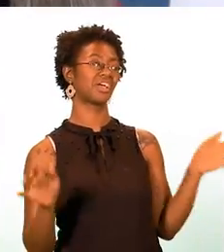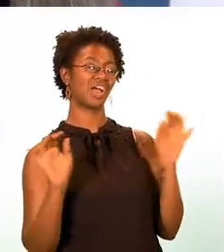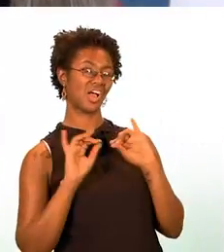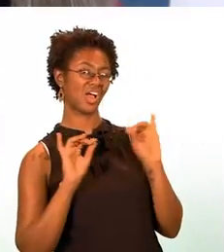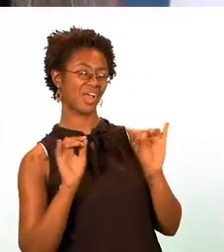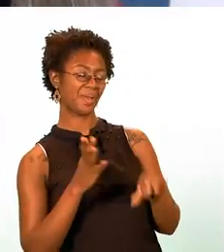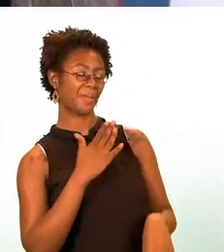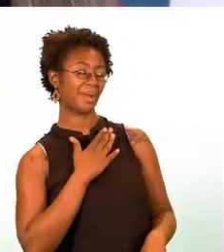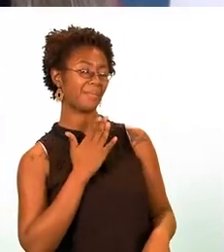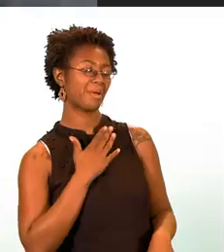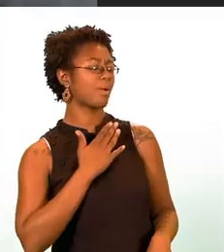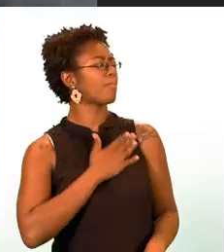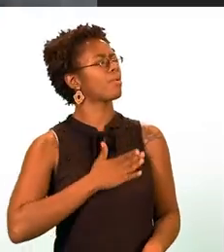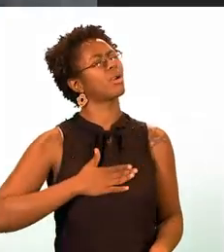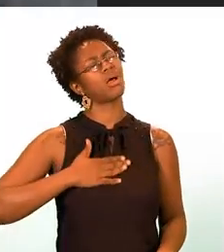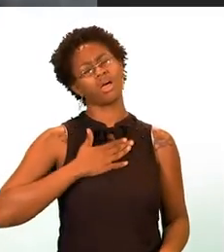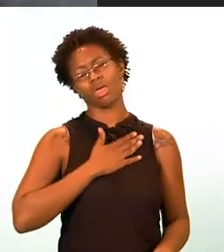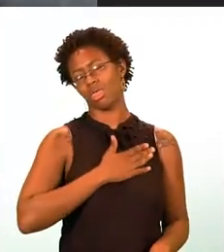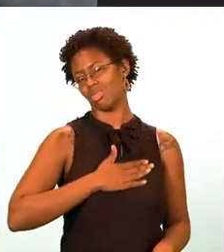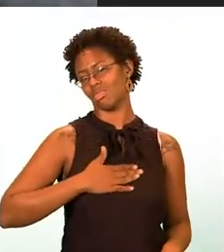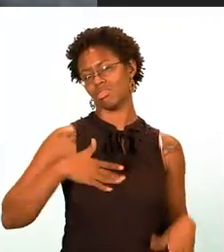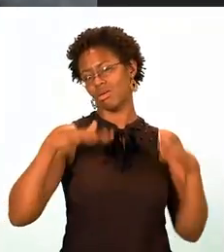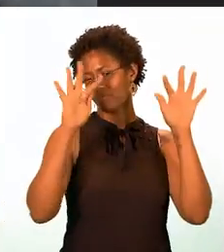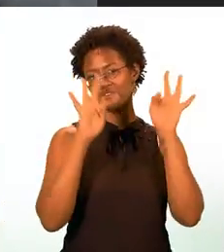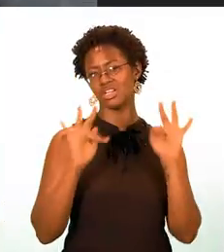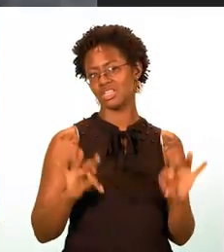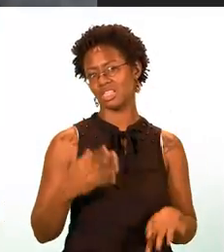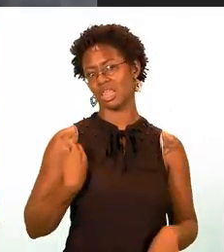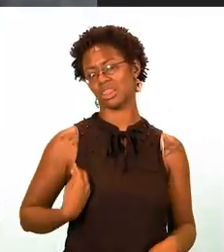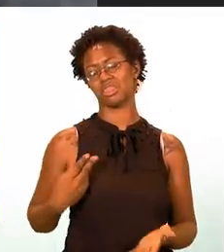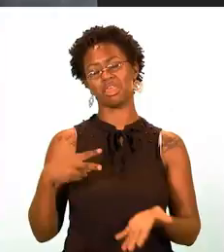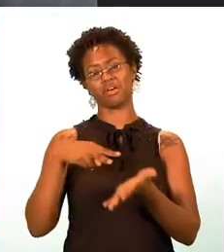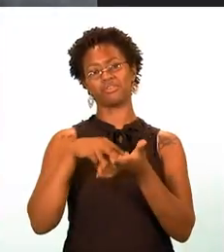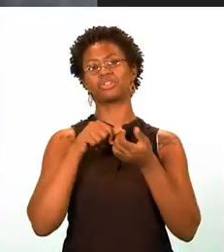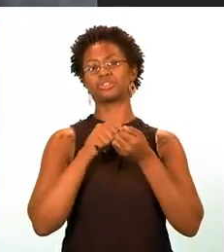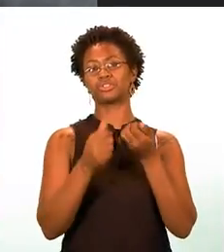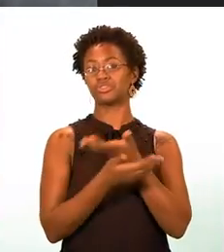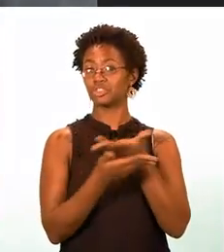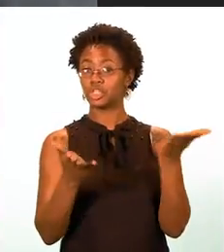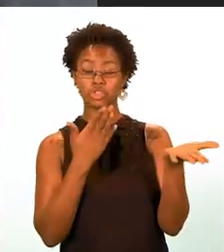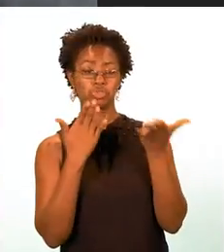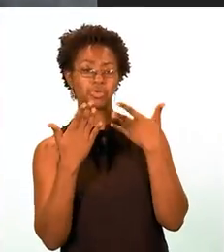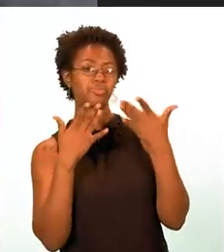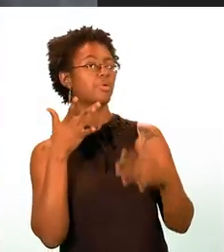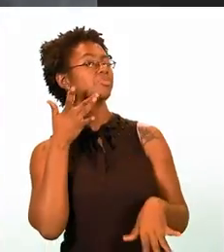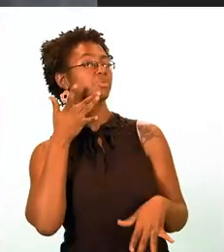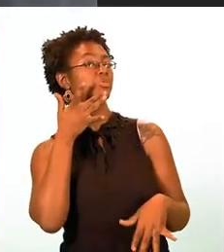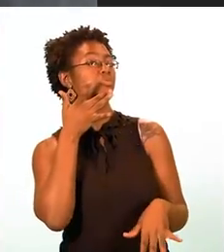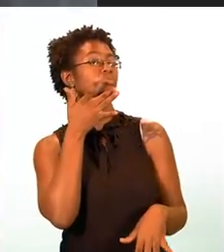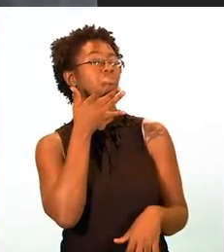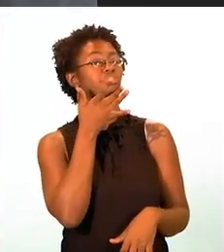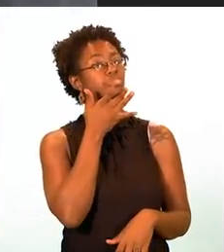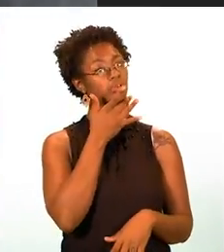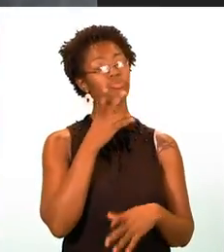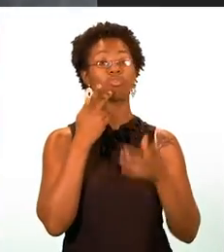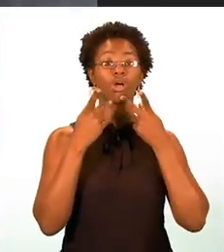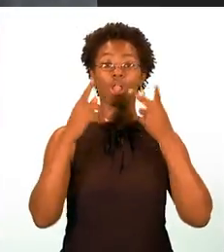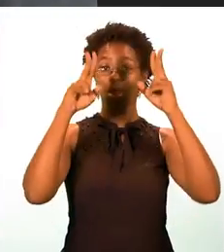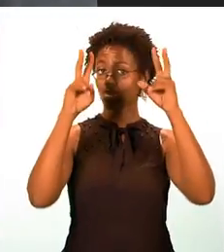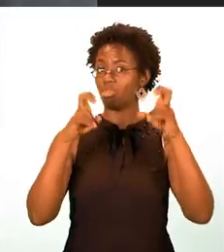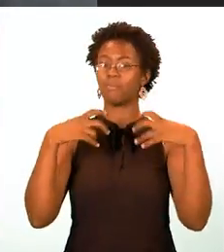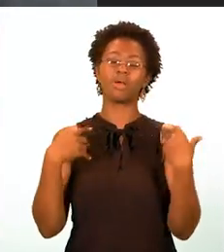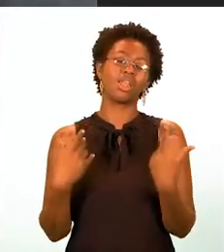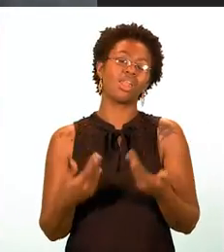Para mim, Cláudia, é um prazer imensurável poder estar aqui com vocês, nesse bate-papo gostoso, falando